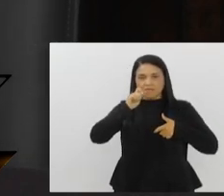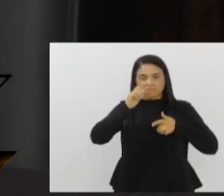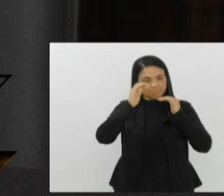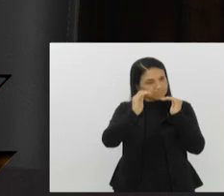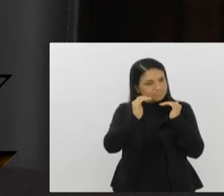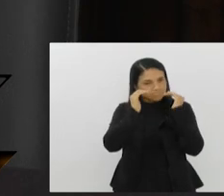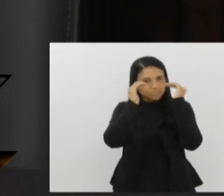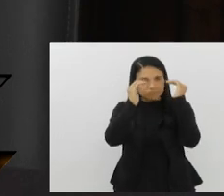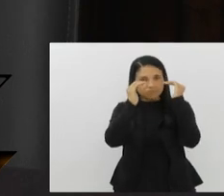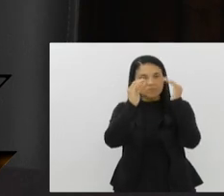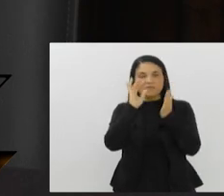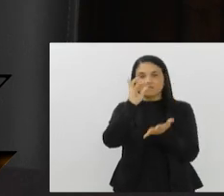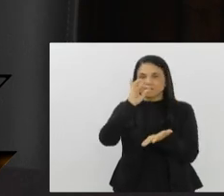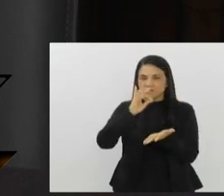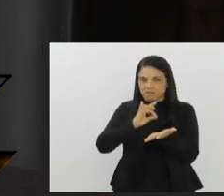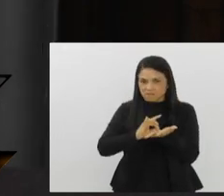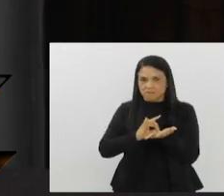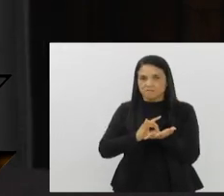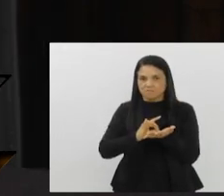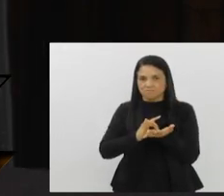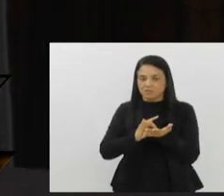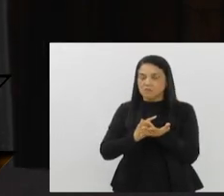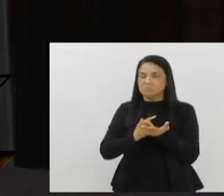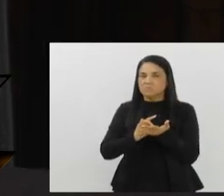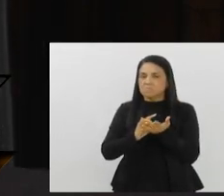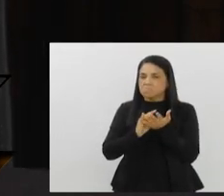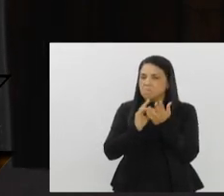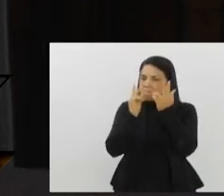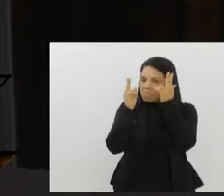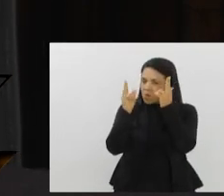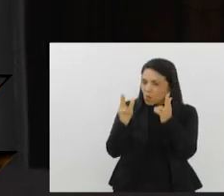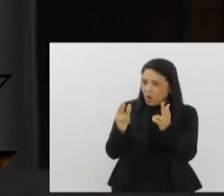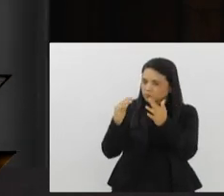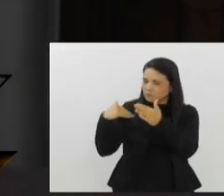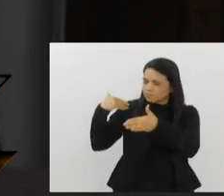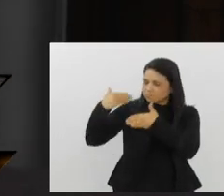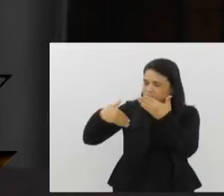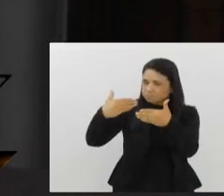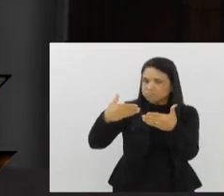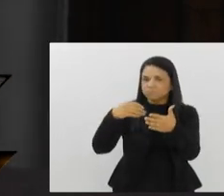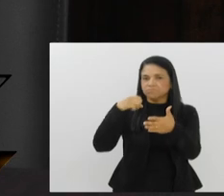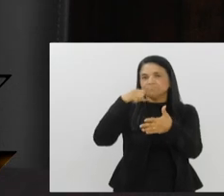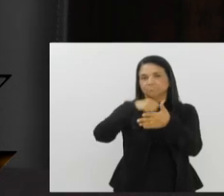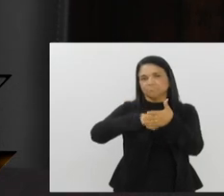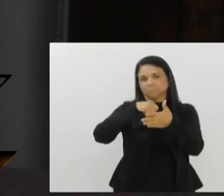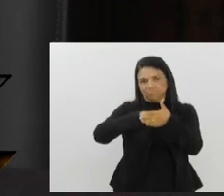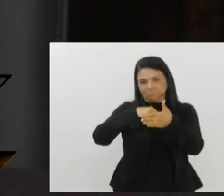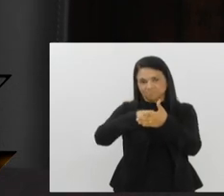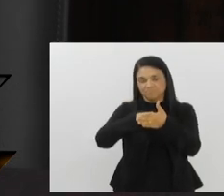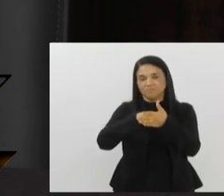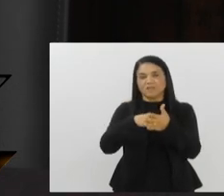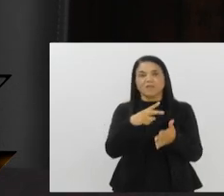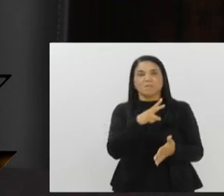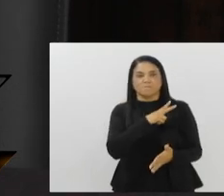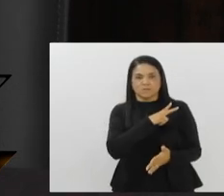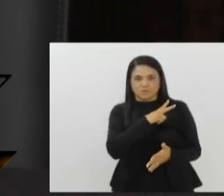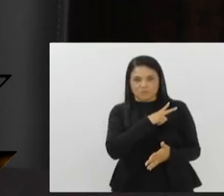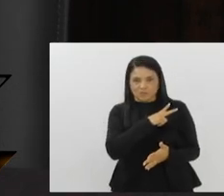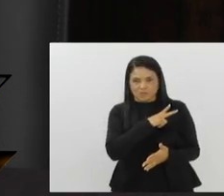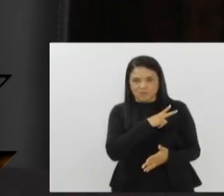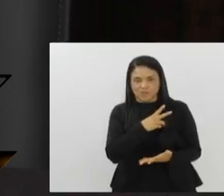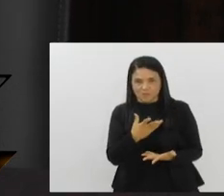e verdadeira do tamanho da sua trajetória de vida pública e pessoal eu a família